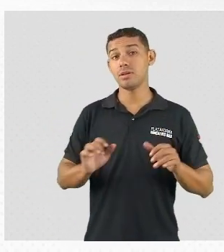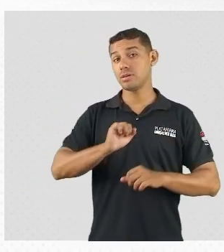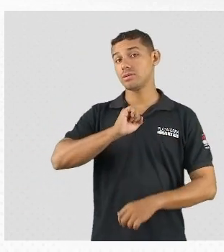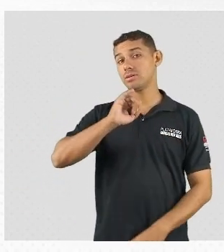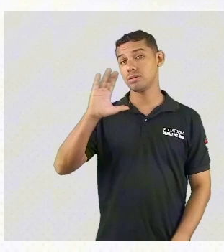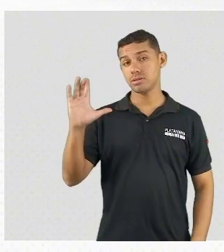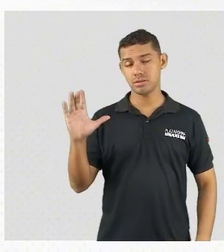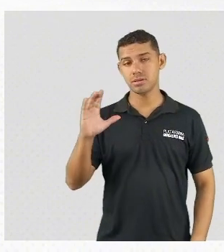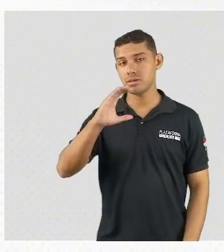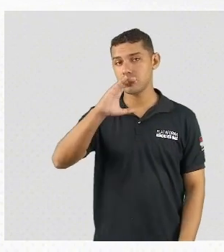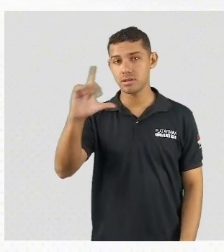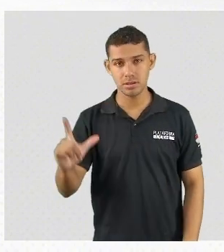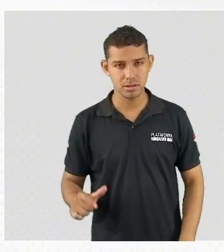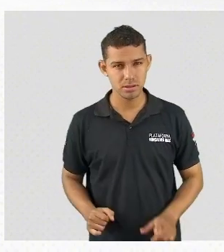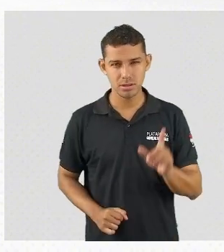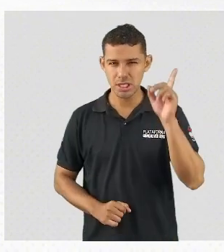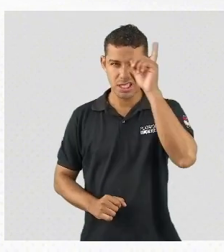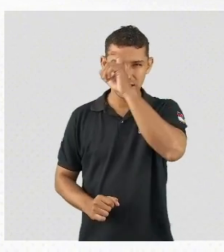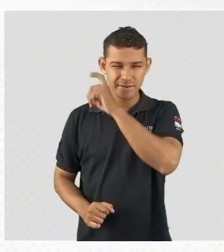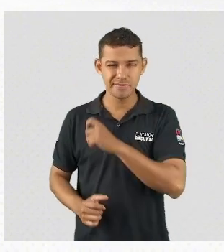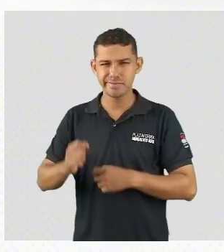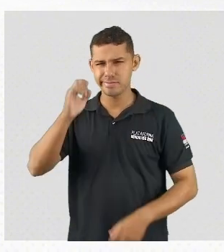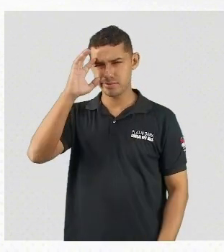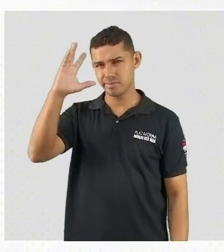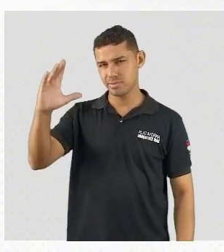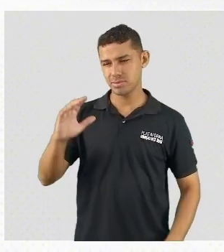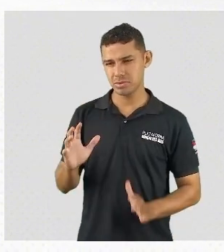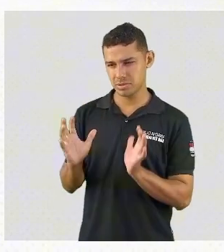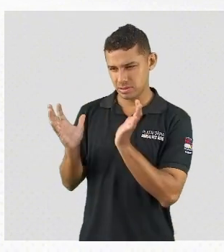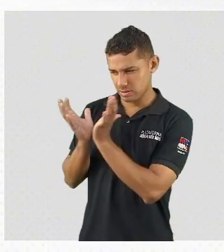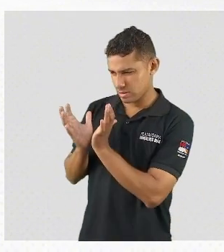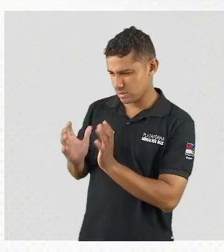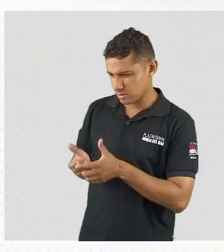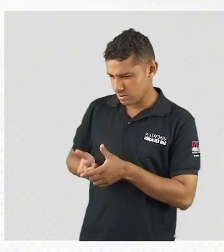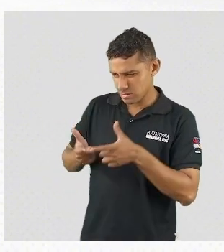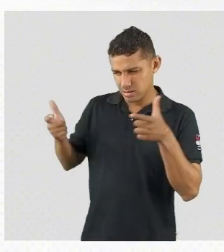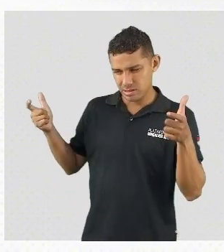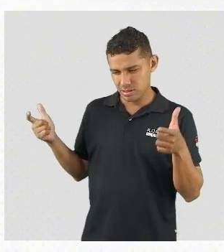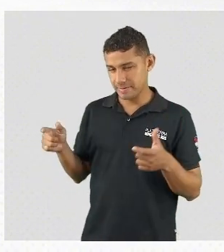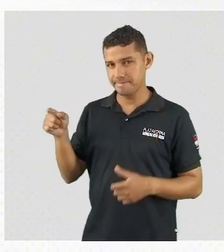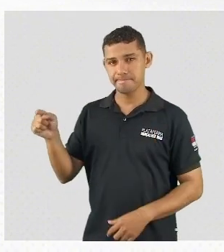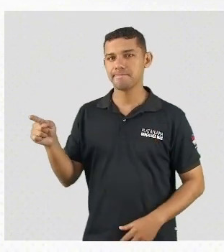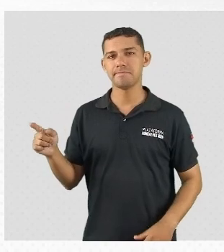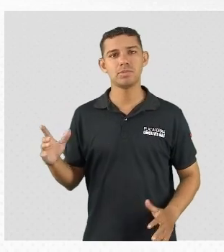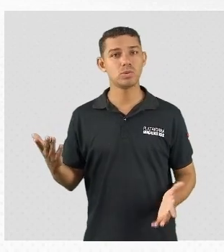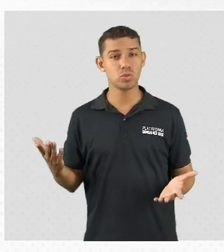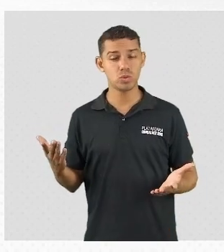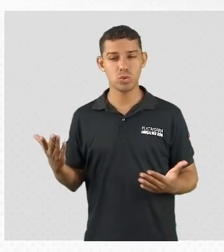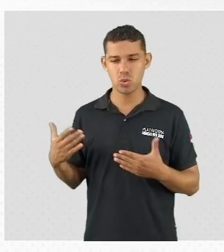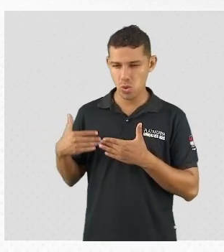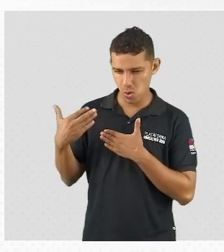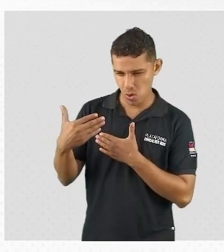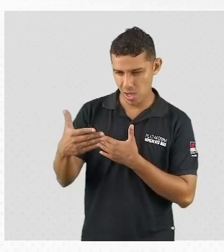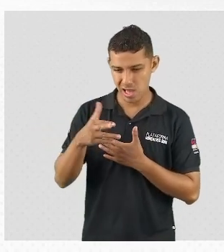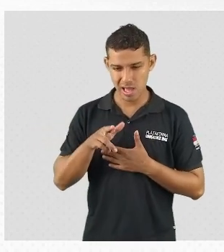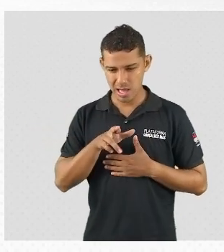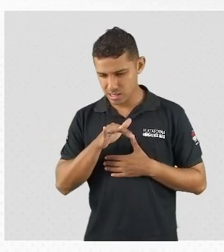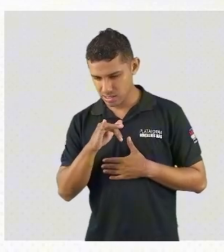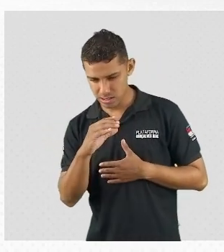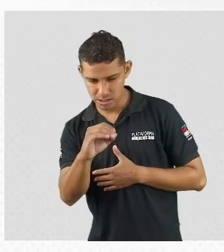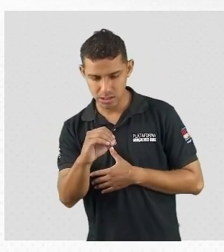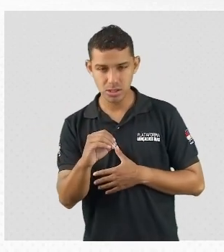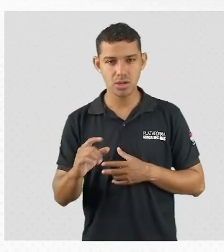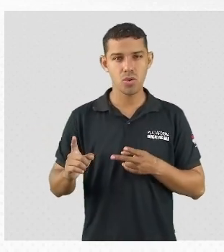uma dificuldade imensa. Imagine uma grande fera, ou então até mesmo ultrapassar um grande rio, né?